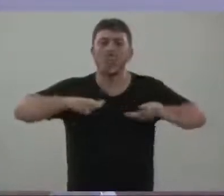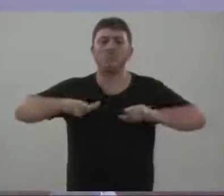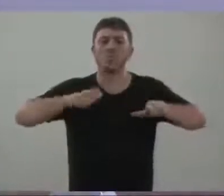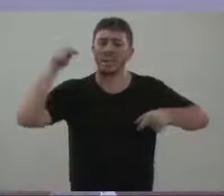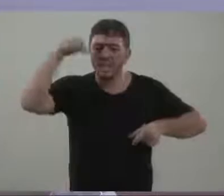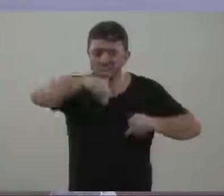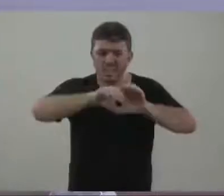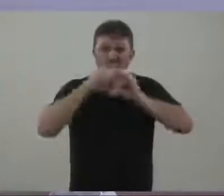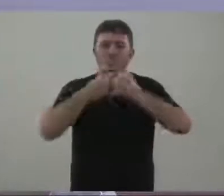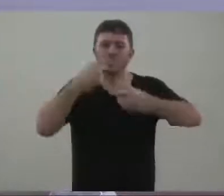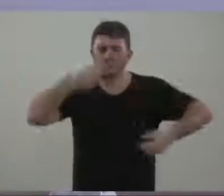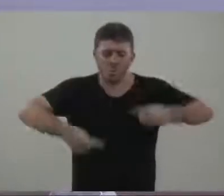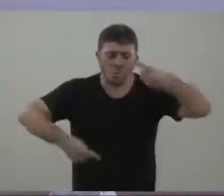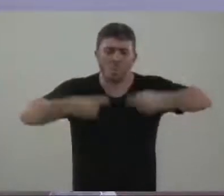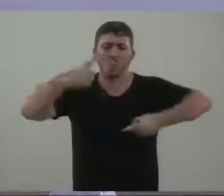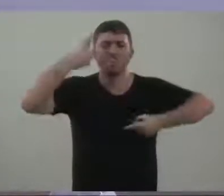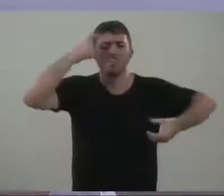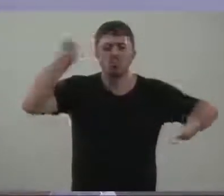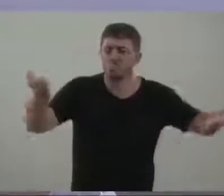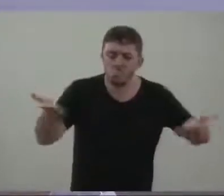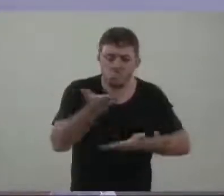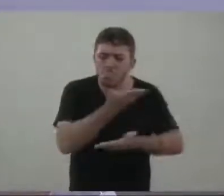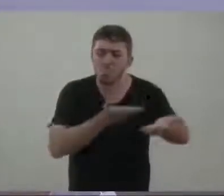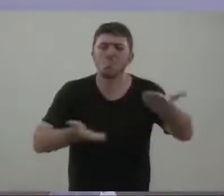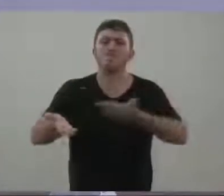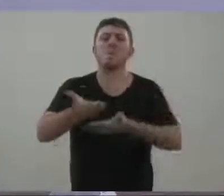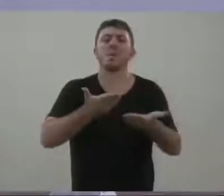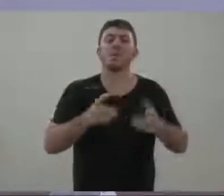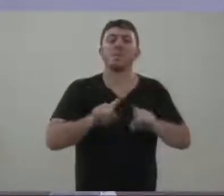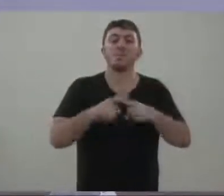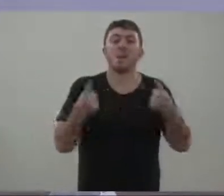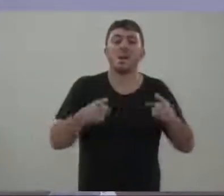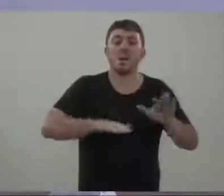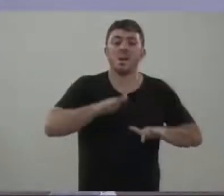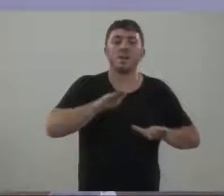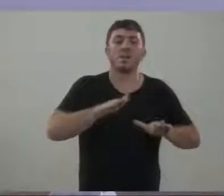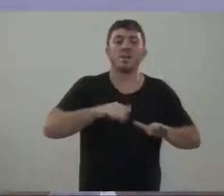aqui, posicionamentos. E às vezes são atacadas